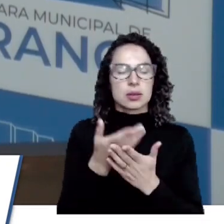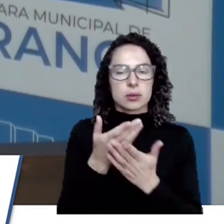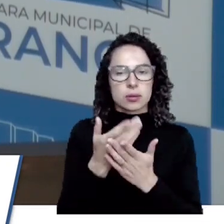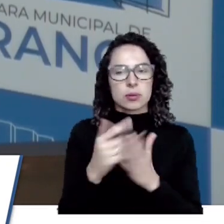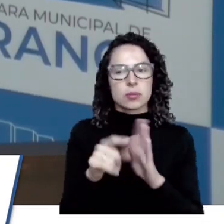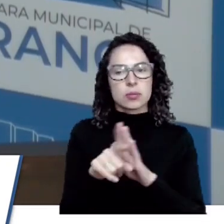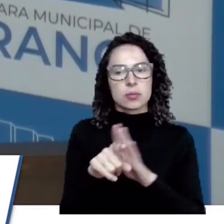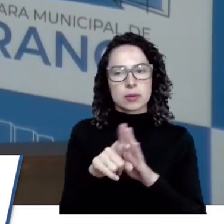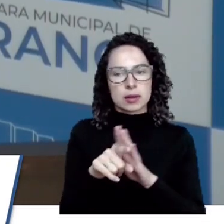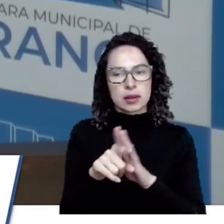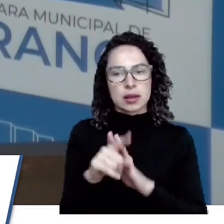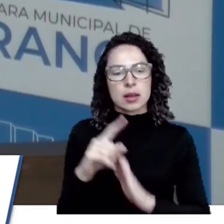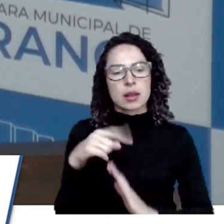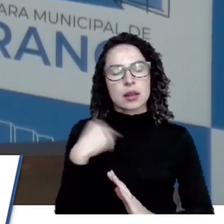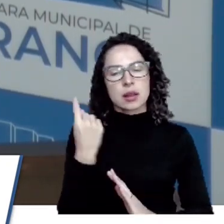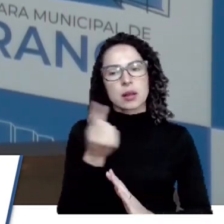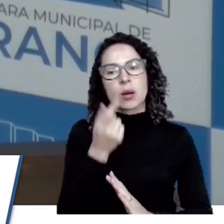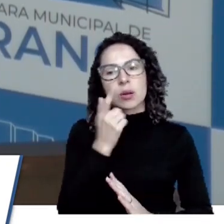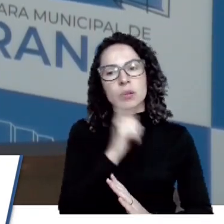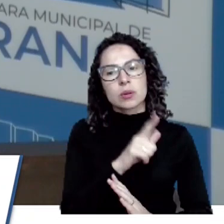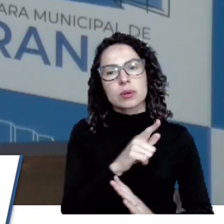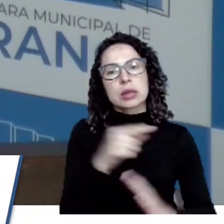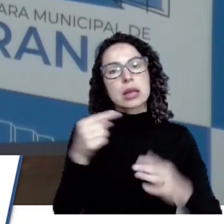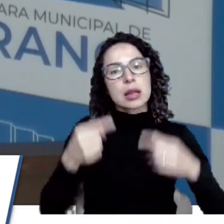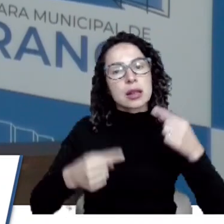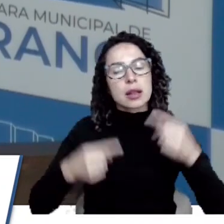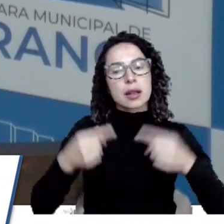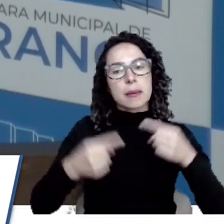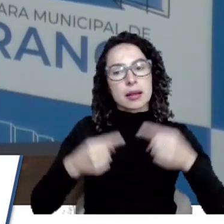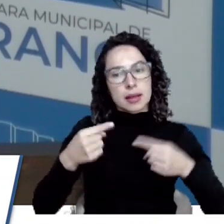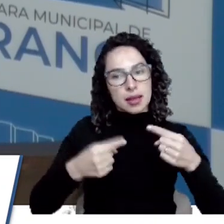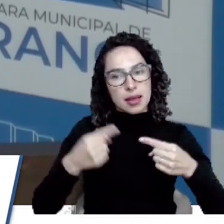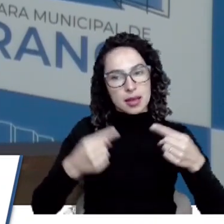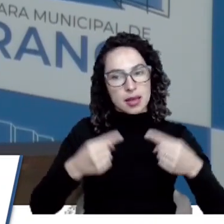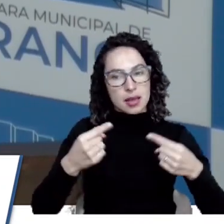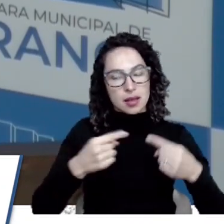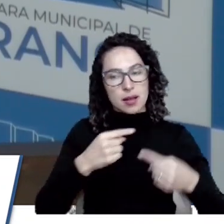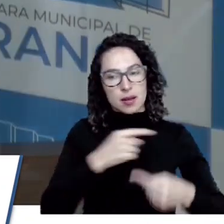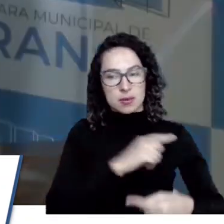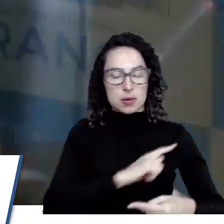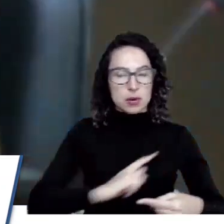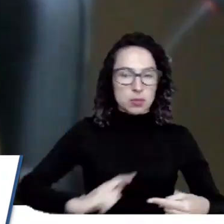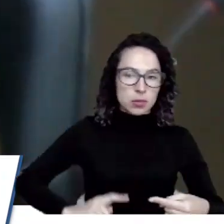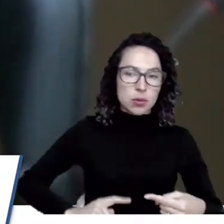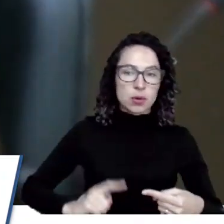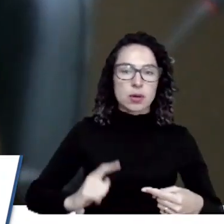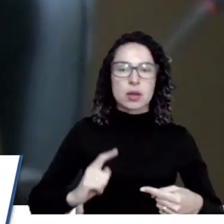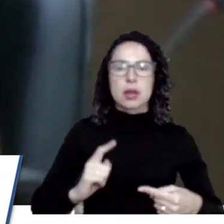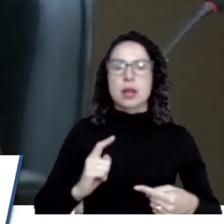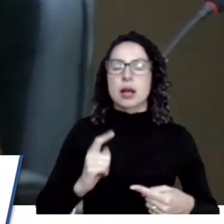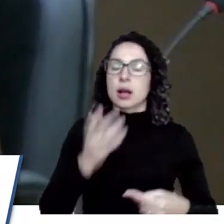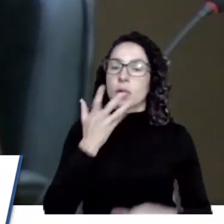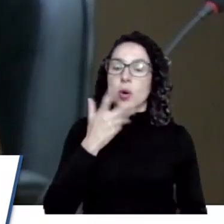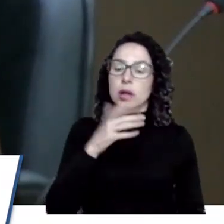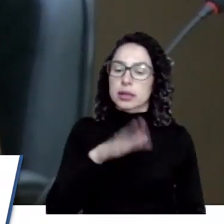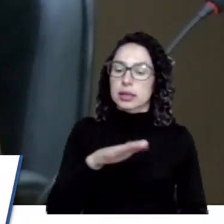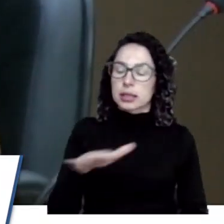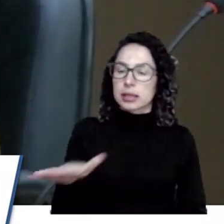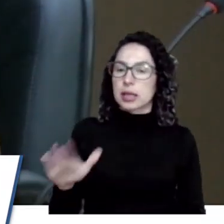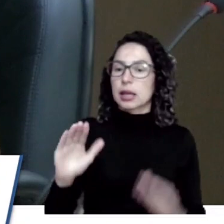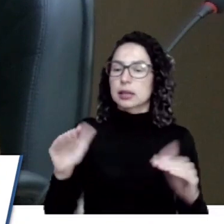a gente poder discutir sobre políticas públicas para as crianças com